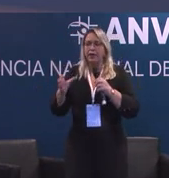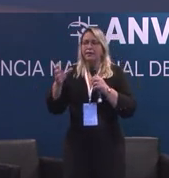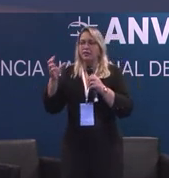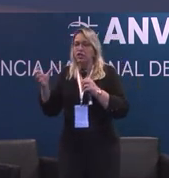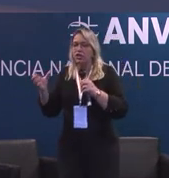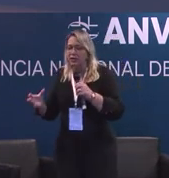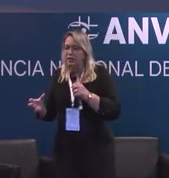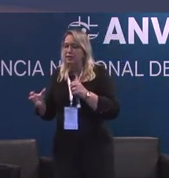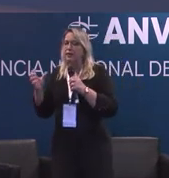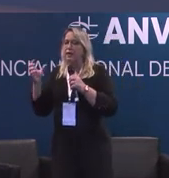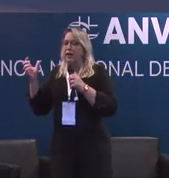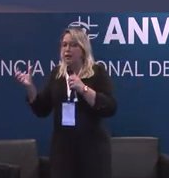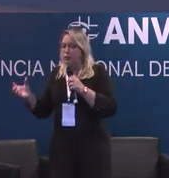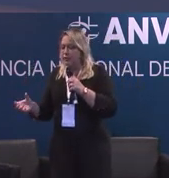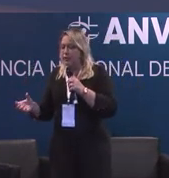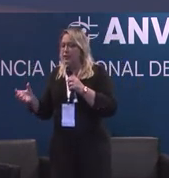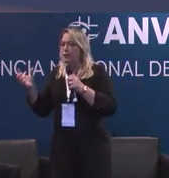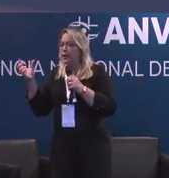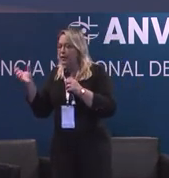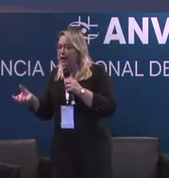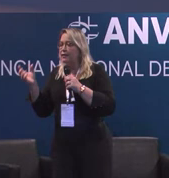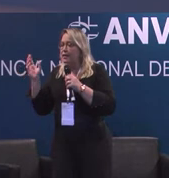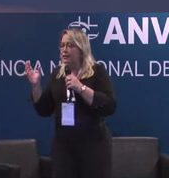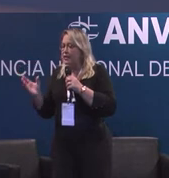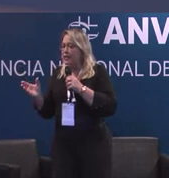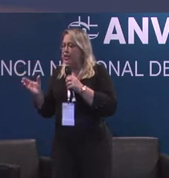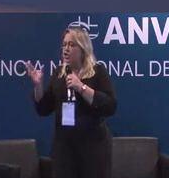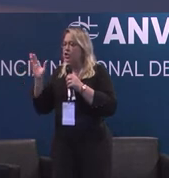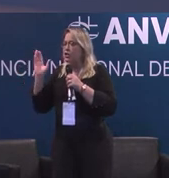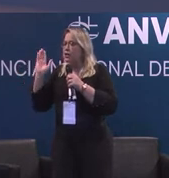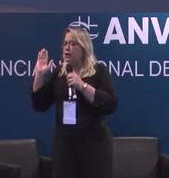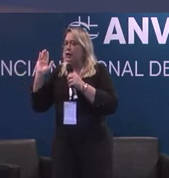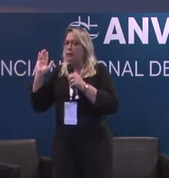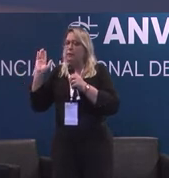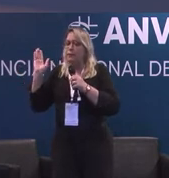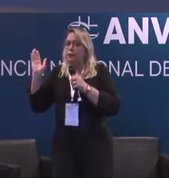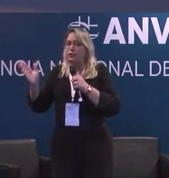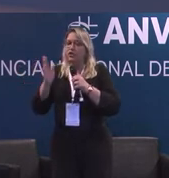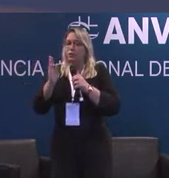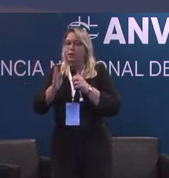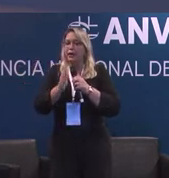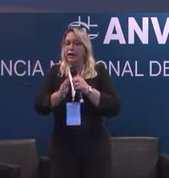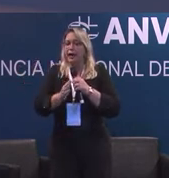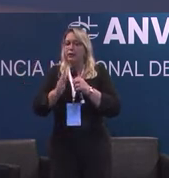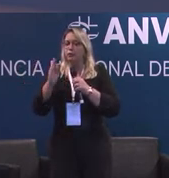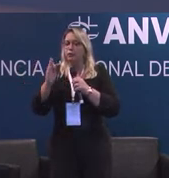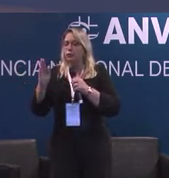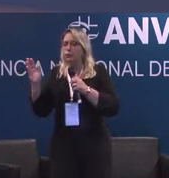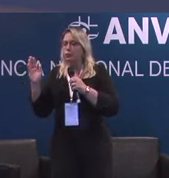as instâncias recursais para que nada seja... não seja mitigado